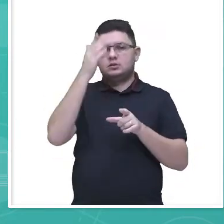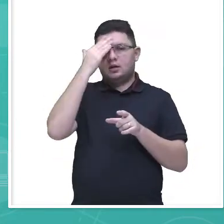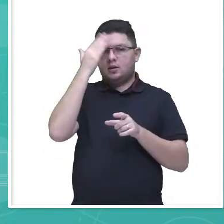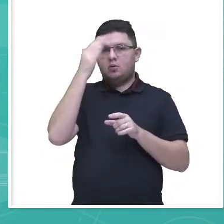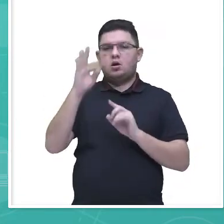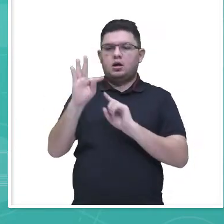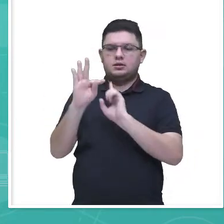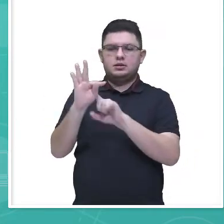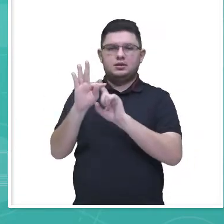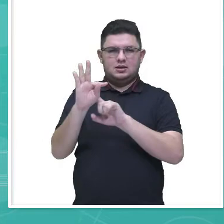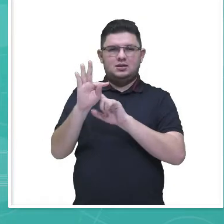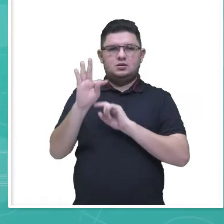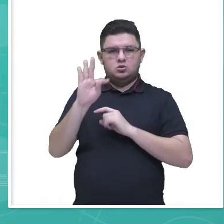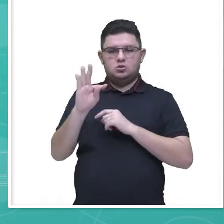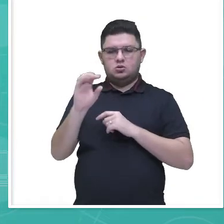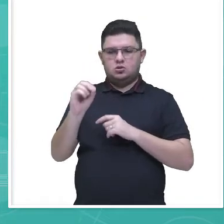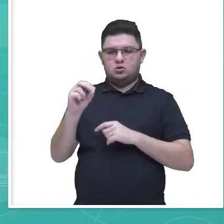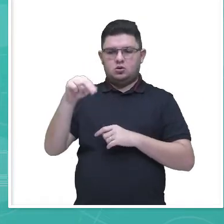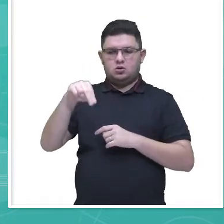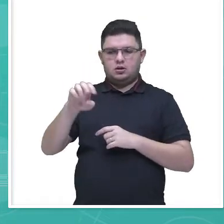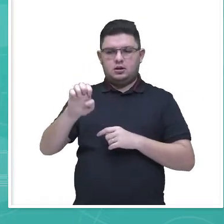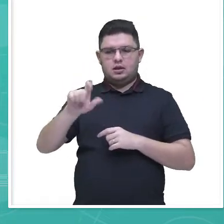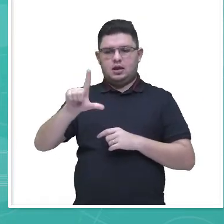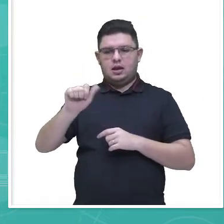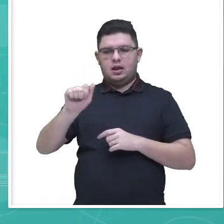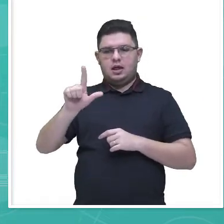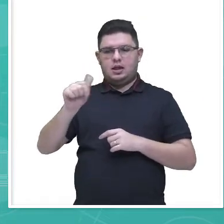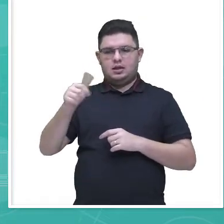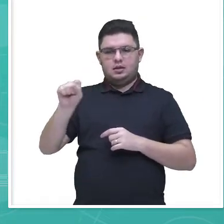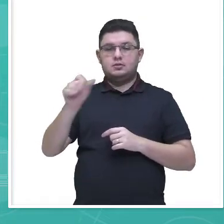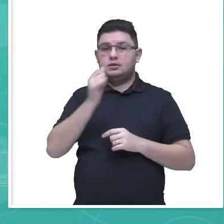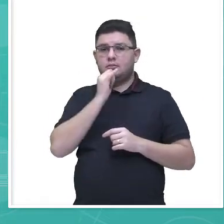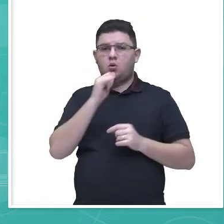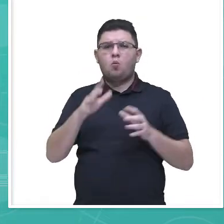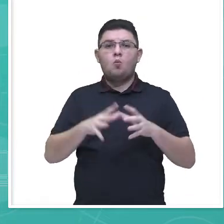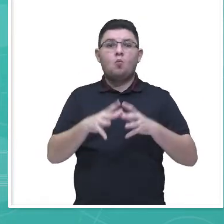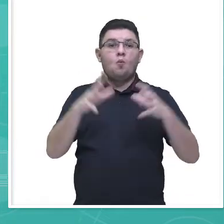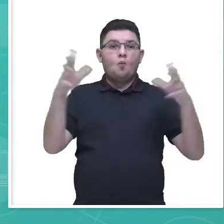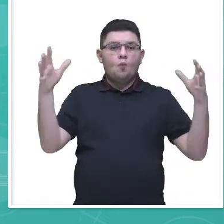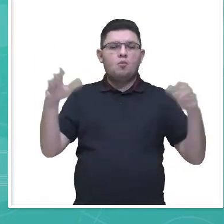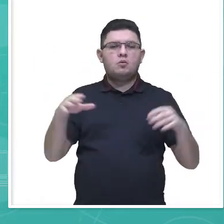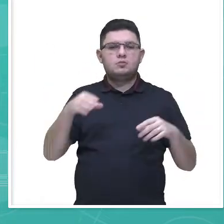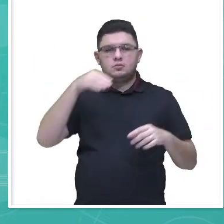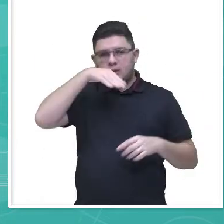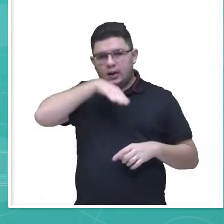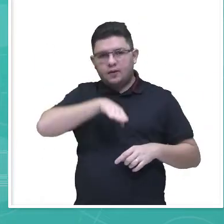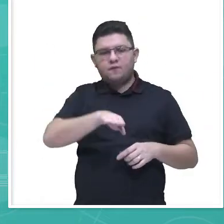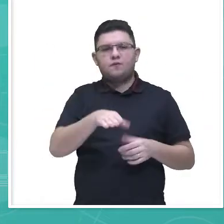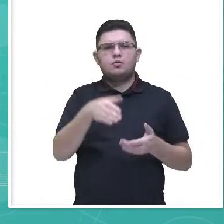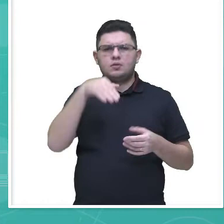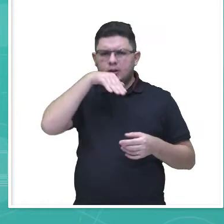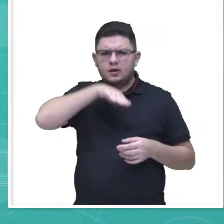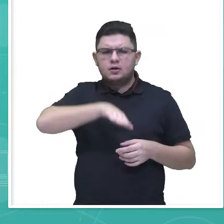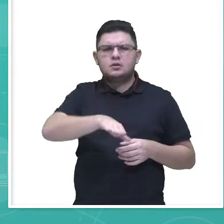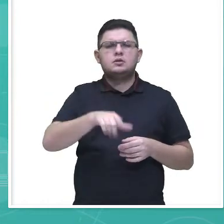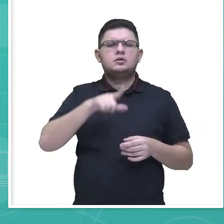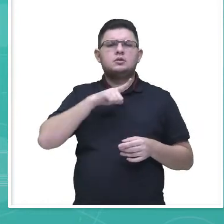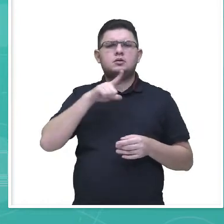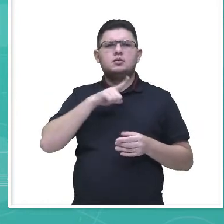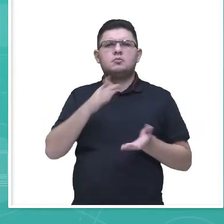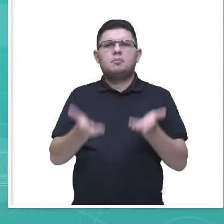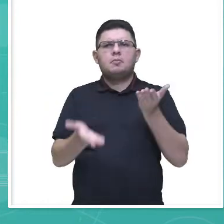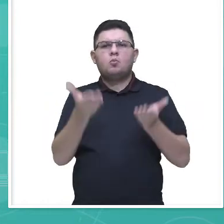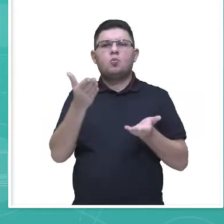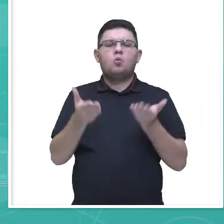Quando a gente tem ali algo muito grande, como um elefante, por exemplo. Ah, quantas toneladas tem um elefante? Ah, 2